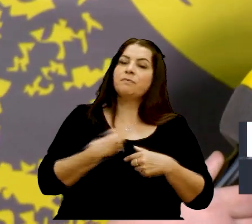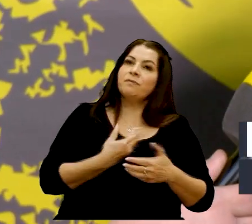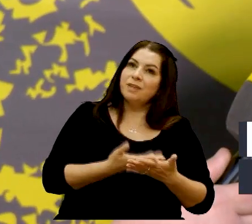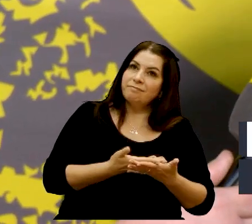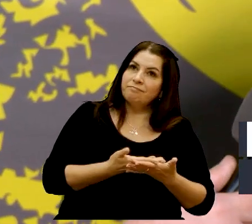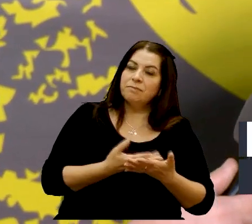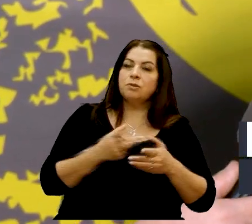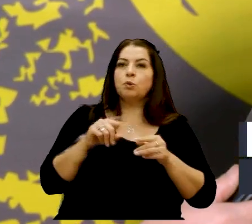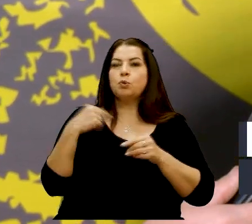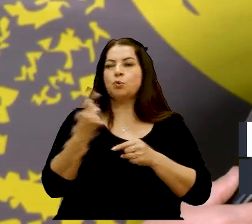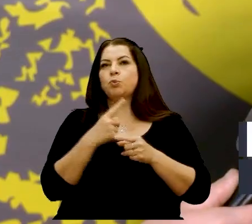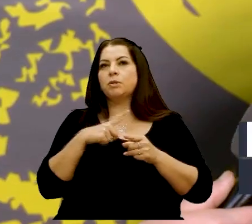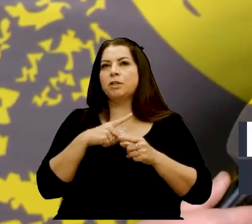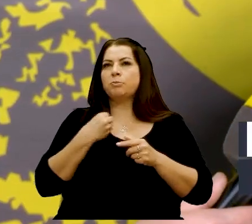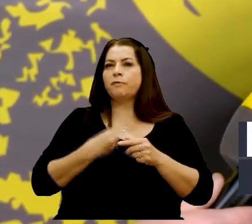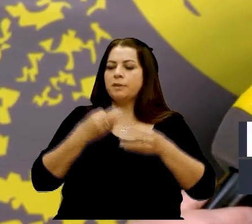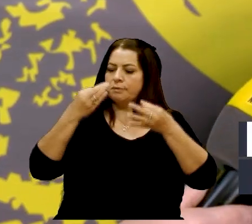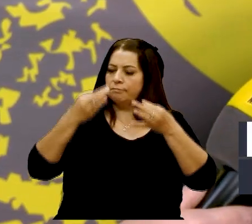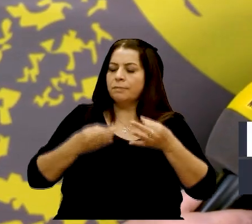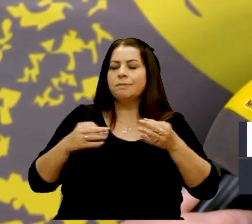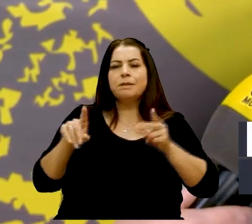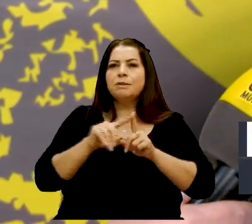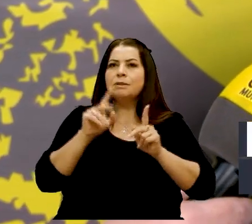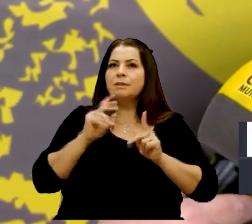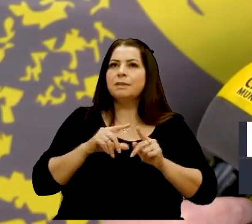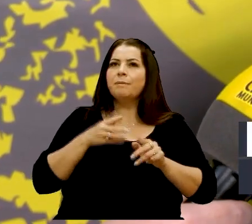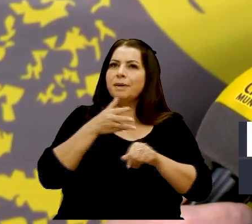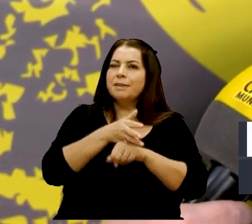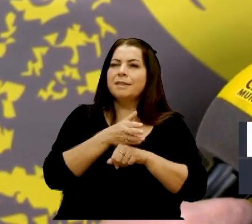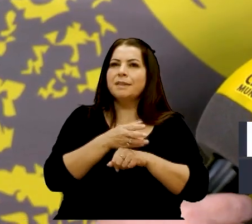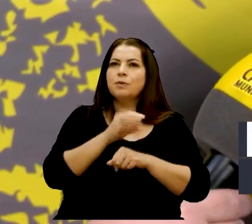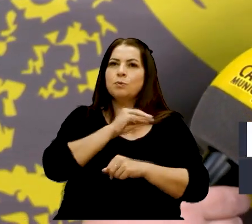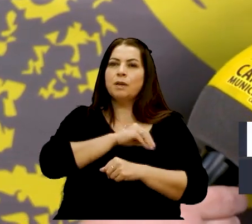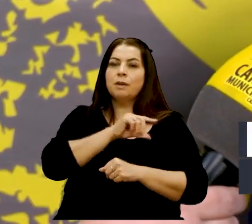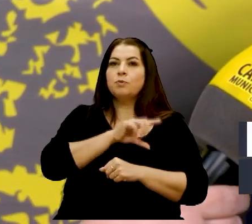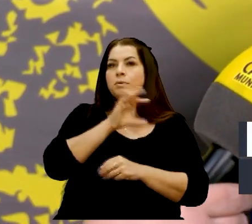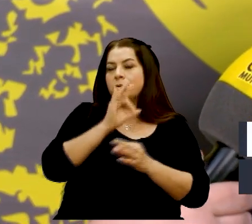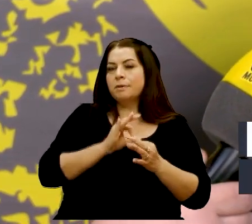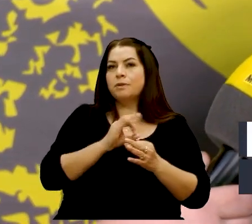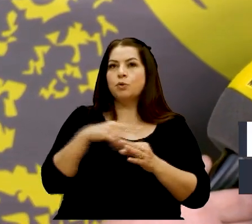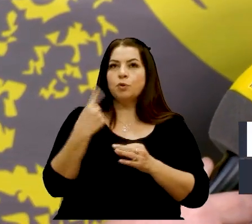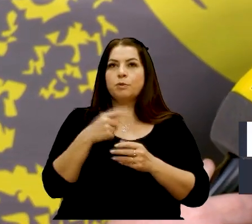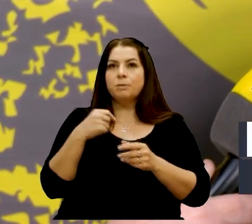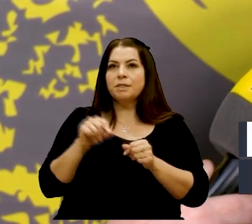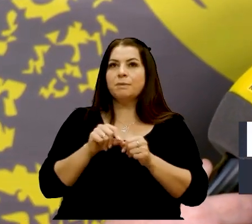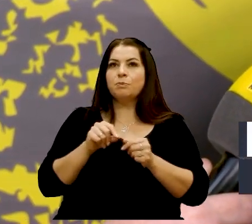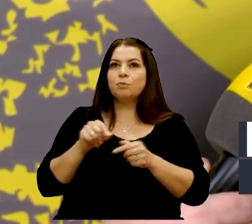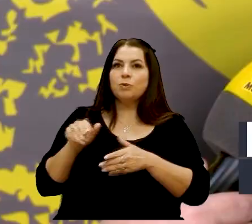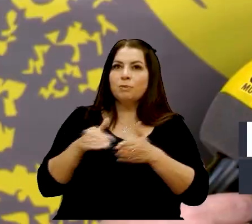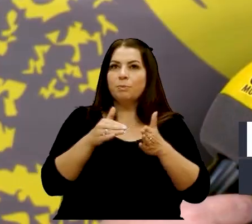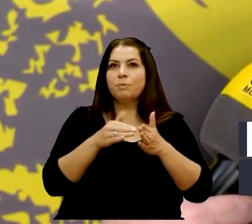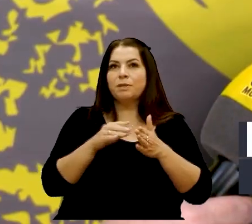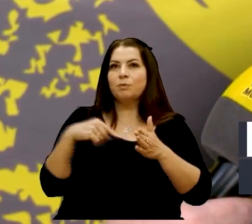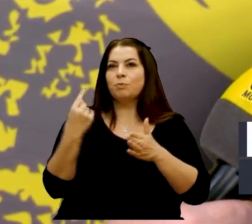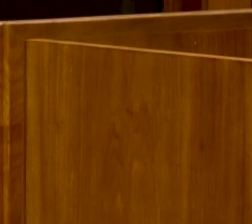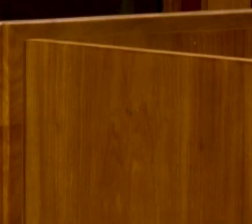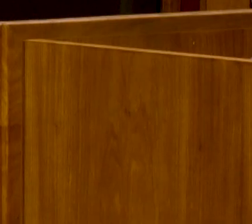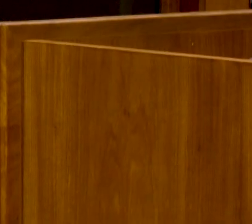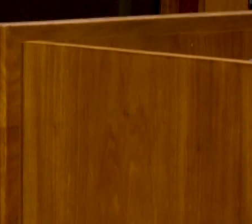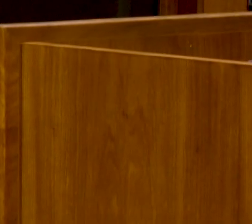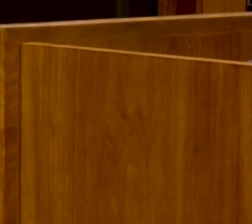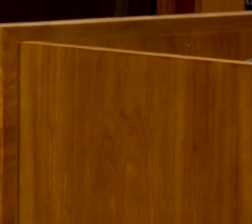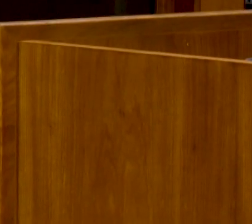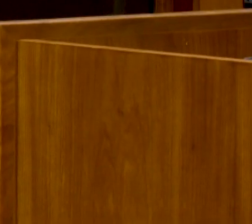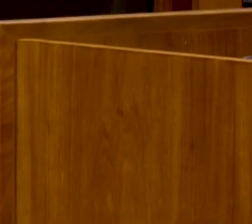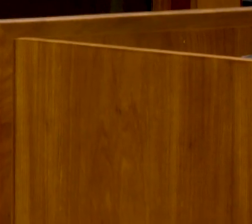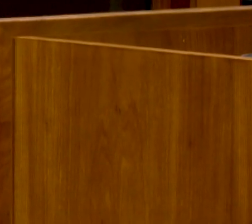Nós queremos que todo mundo tenha uma vida digna, nós queremos que todo mundo tenha acesso a um salário digno e acredito que nós precisamos caminhar enquanto civilização brasileira para isso. O